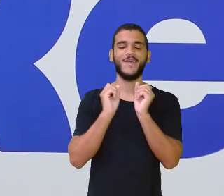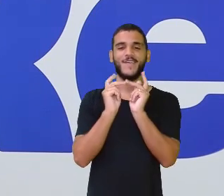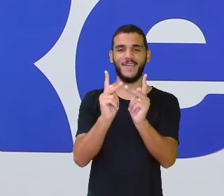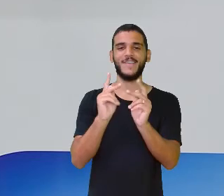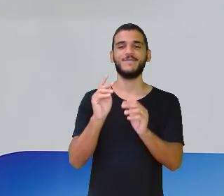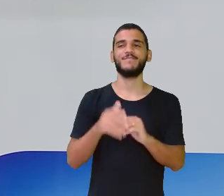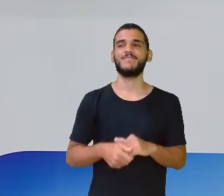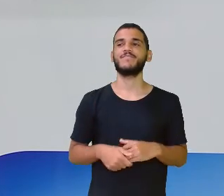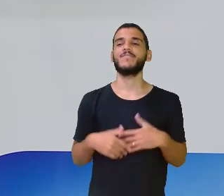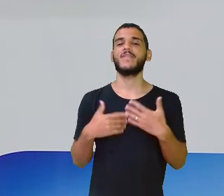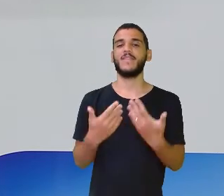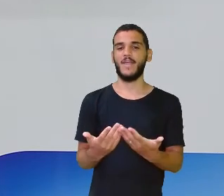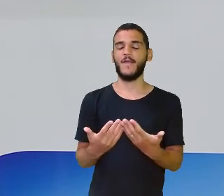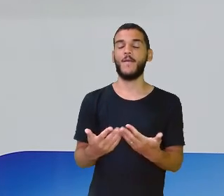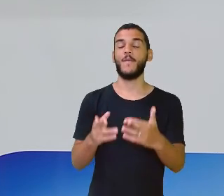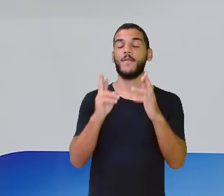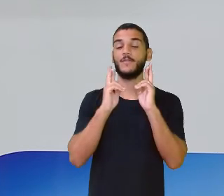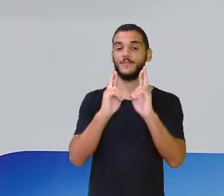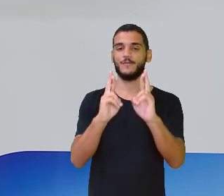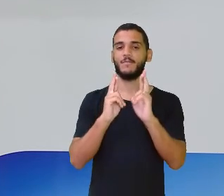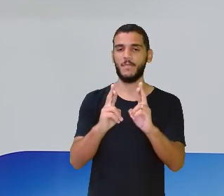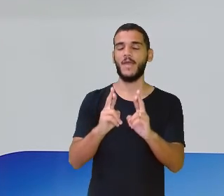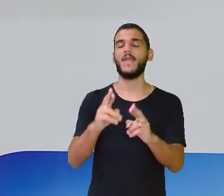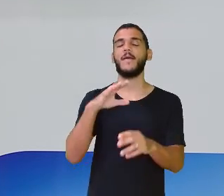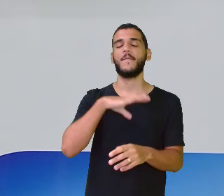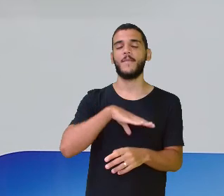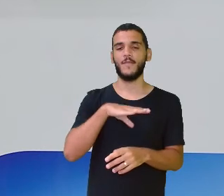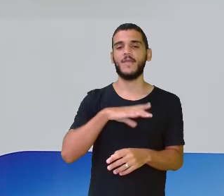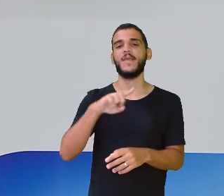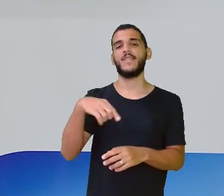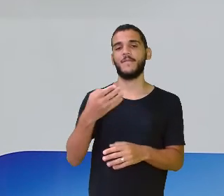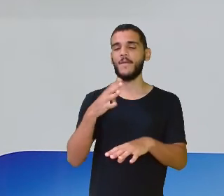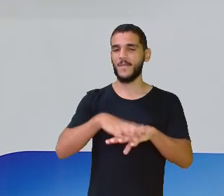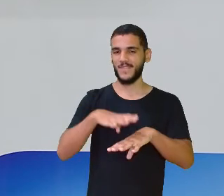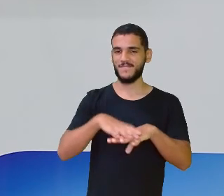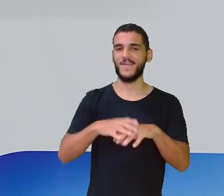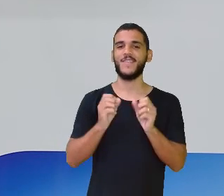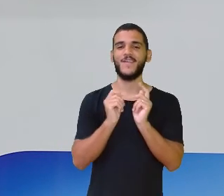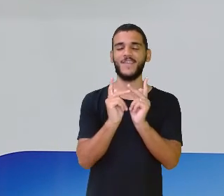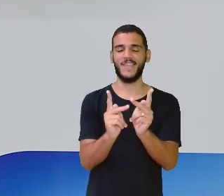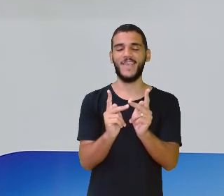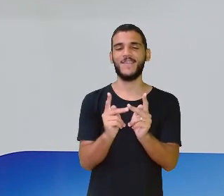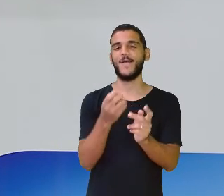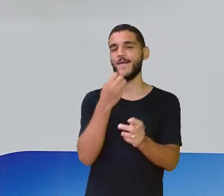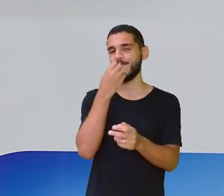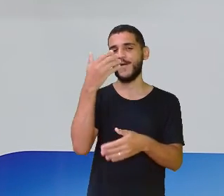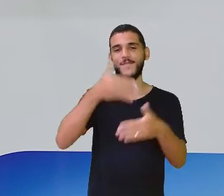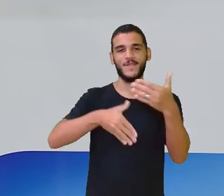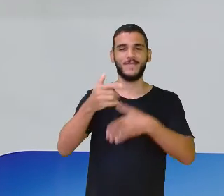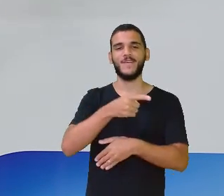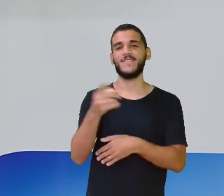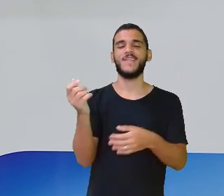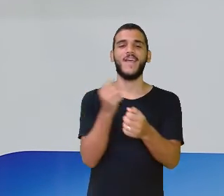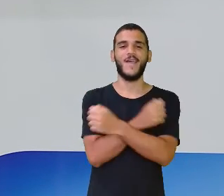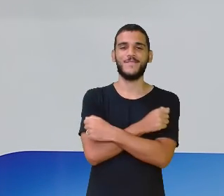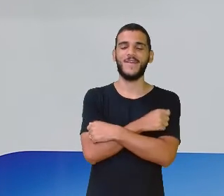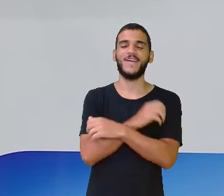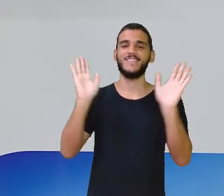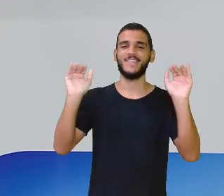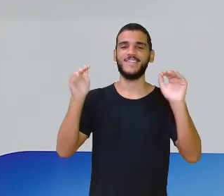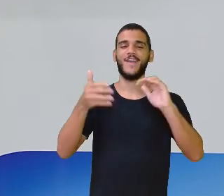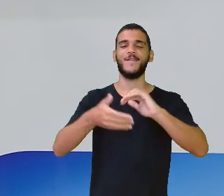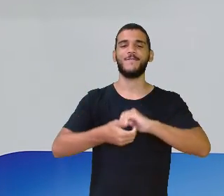Até logo. E já fica no embalo de língua portuguesa e não sai daí para ficar para matemática, tá certo? Muito bom estar com vocês, um forte abraço,